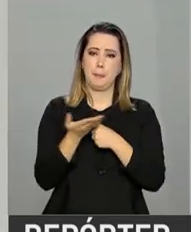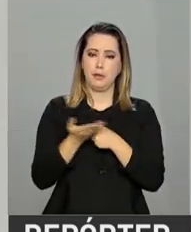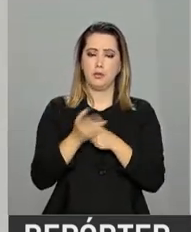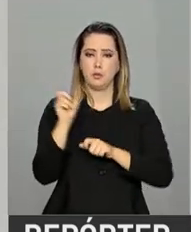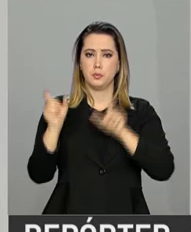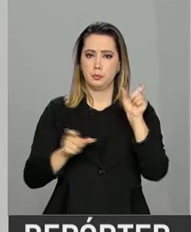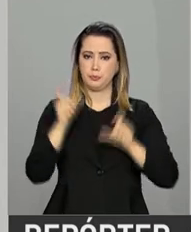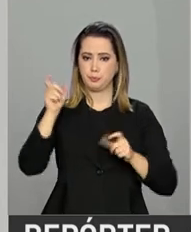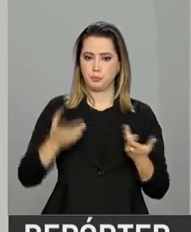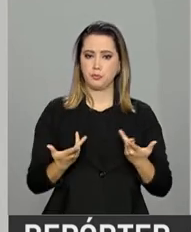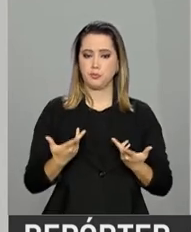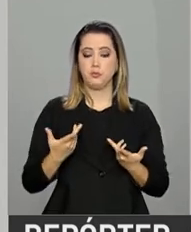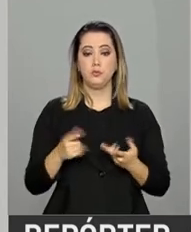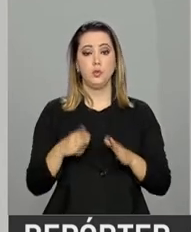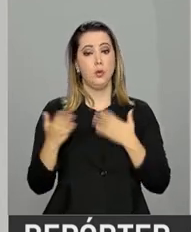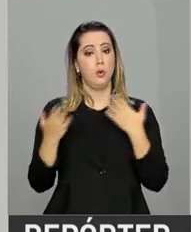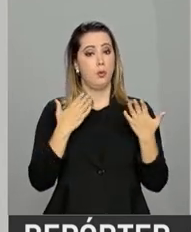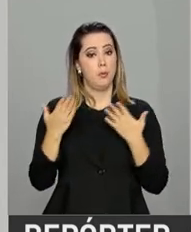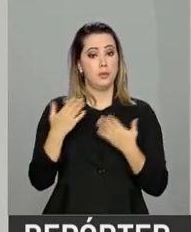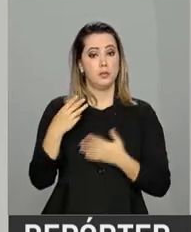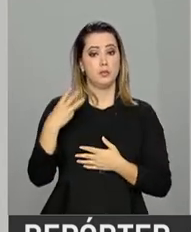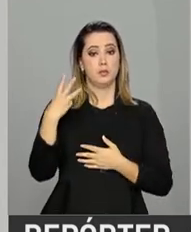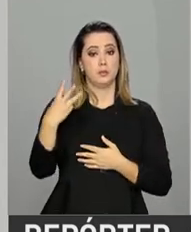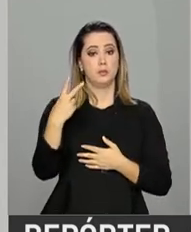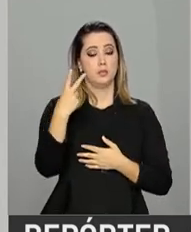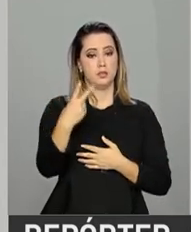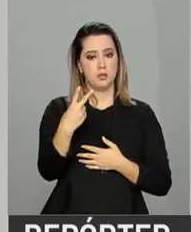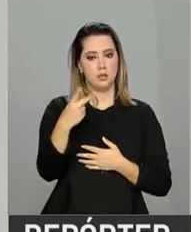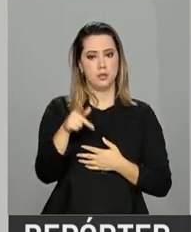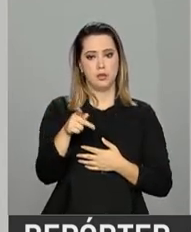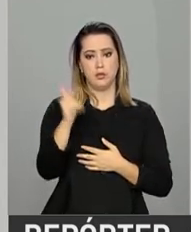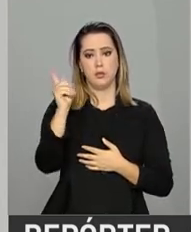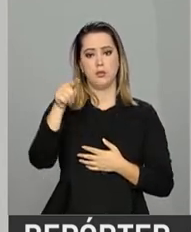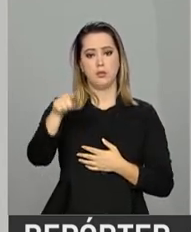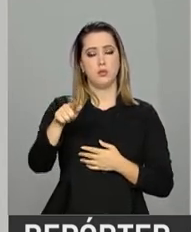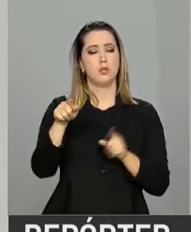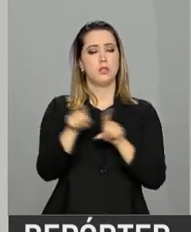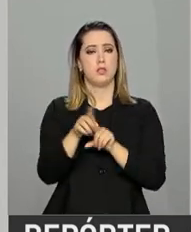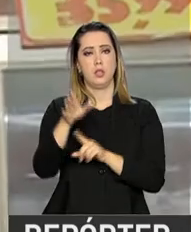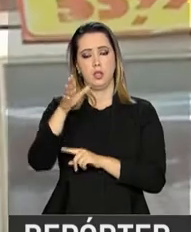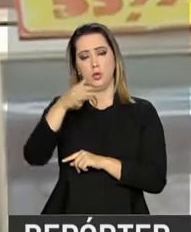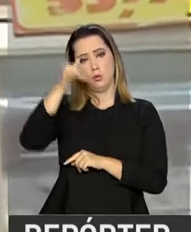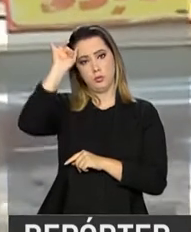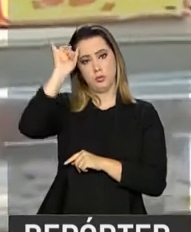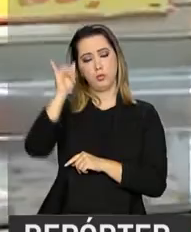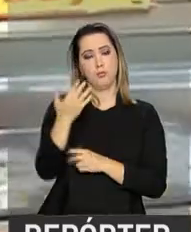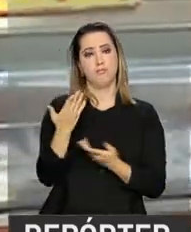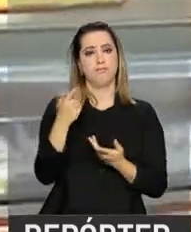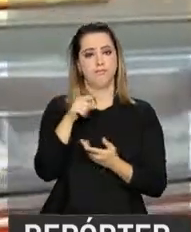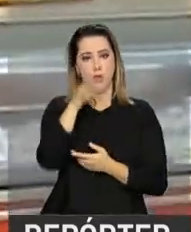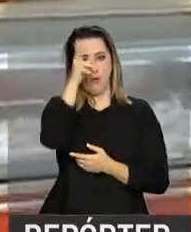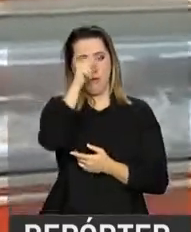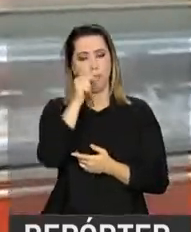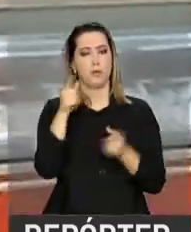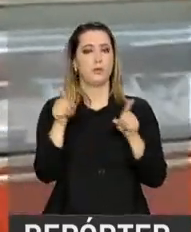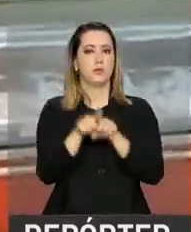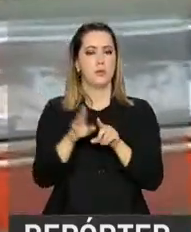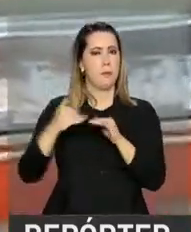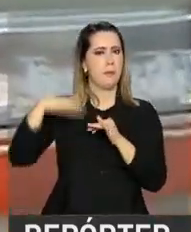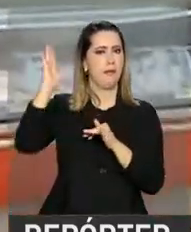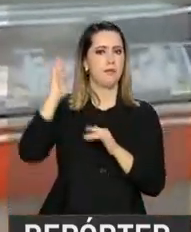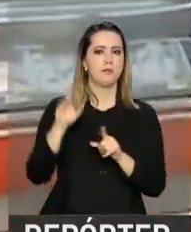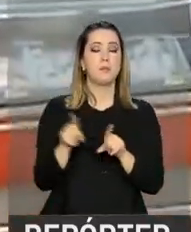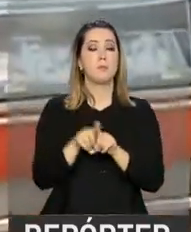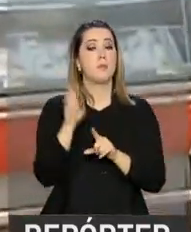habitante o volume é menor que a metade do consumo de carne bovina e um terço da de frango para mudar essa realidade a associação